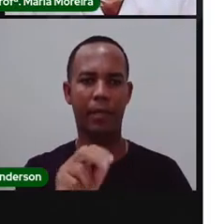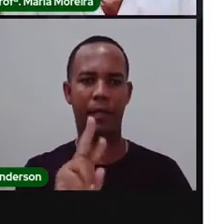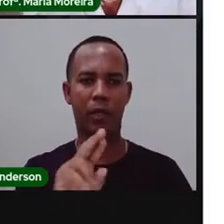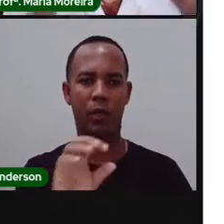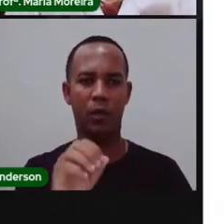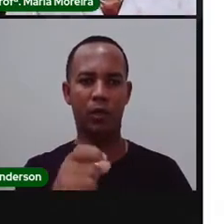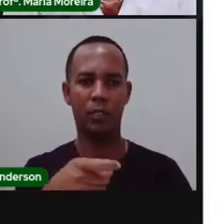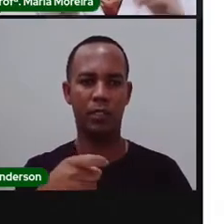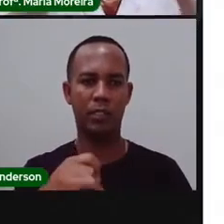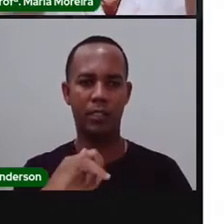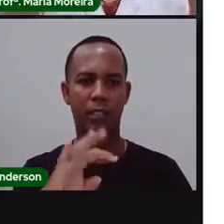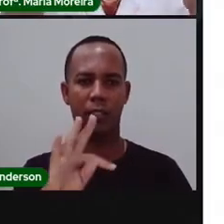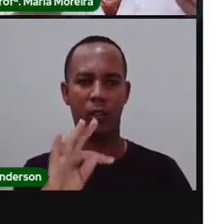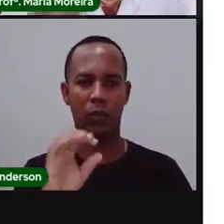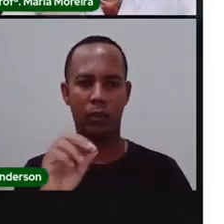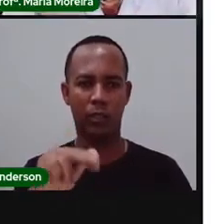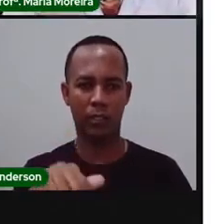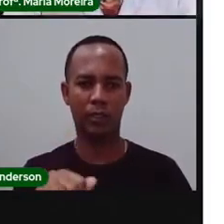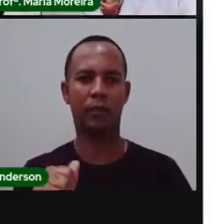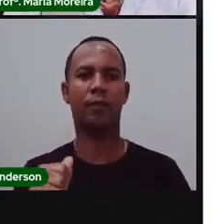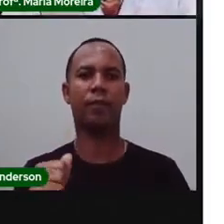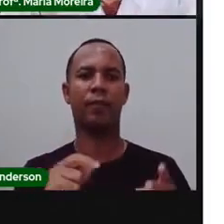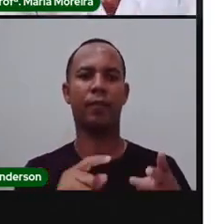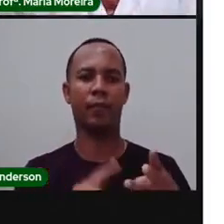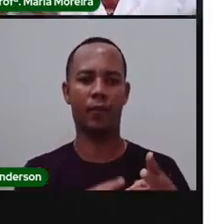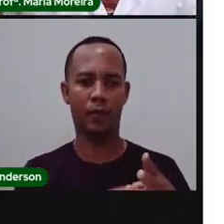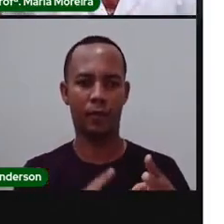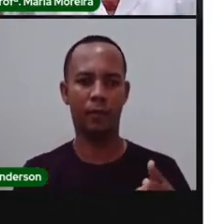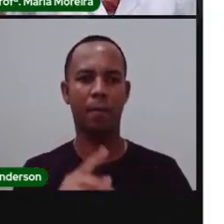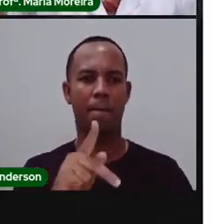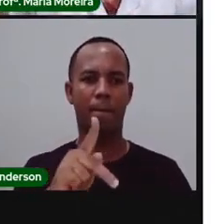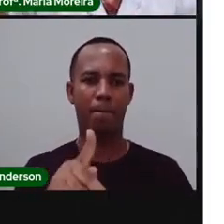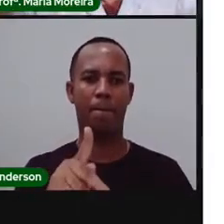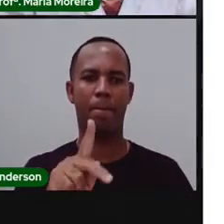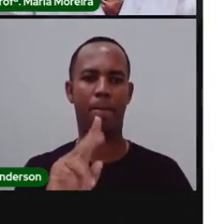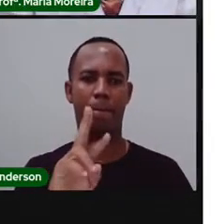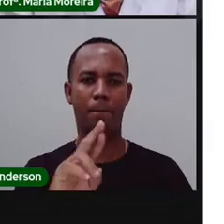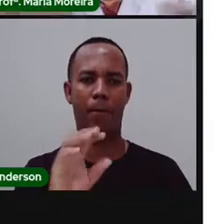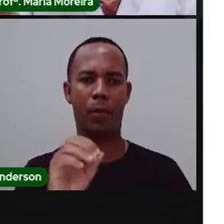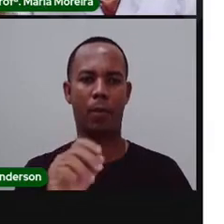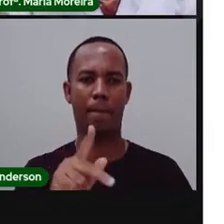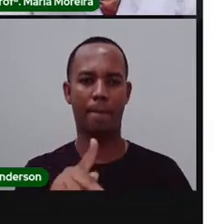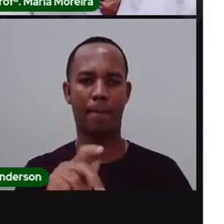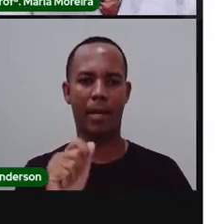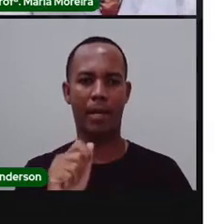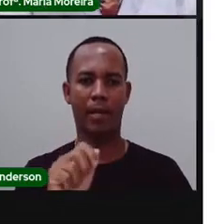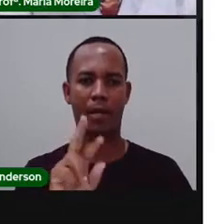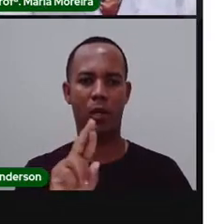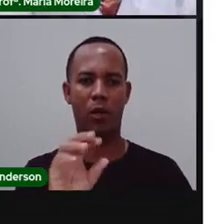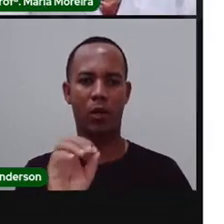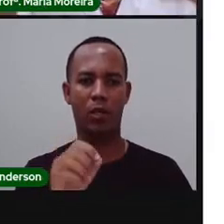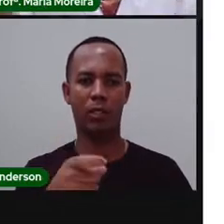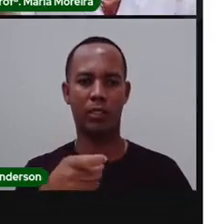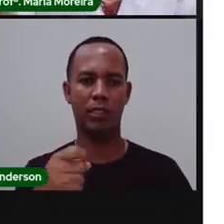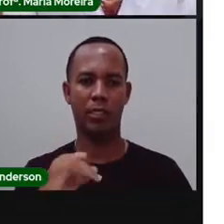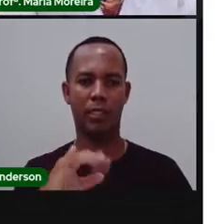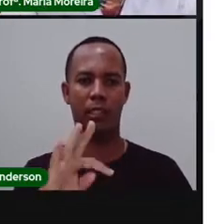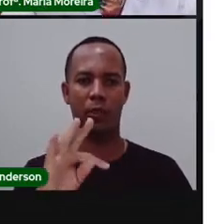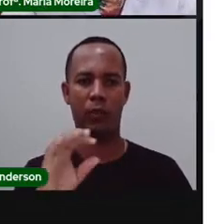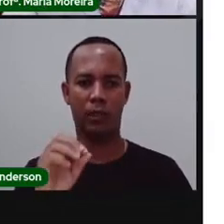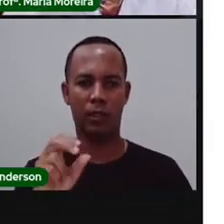que vocês entendessem que existe essa ideia de sílaba forte, que existe essa classificação. A gente vai treinar um pouquinho, a gente